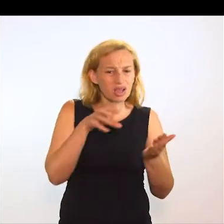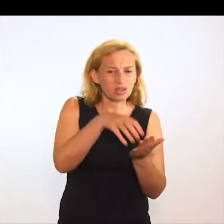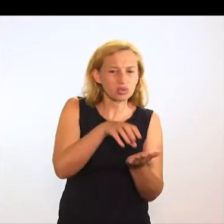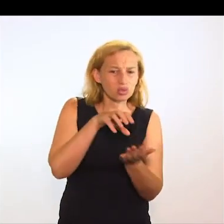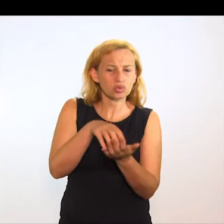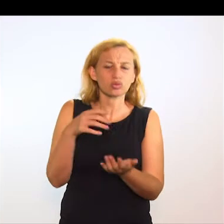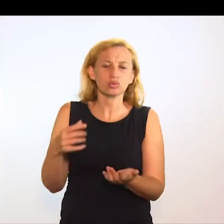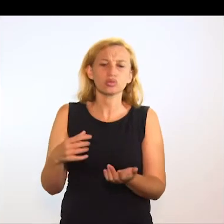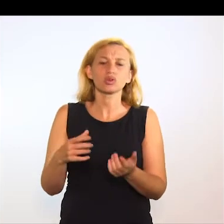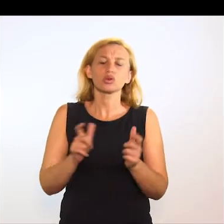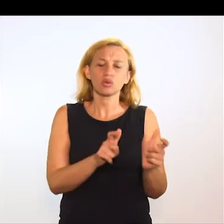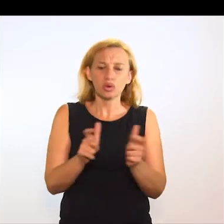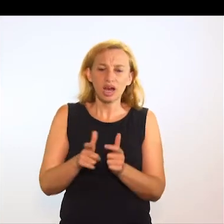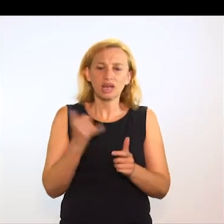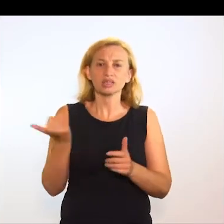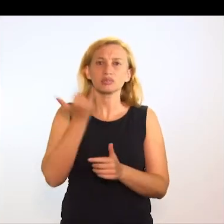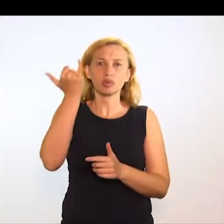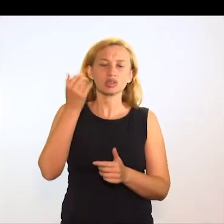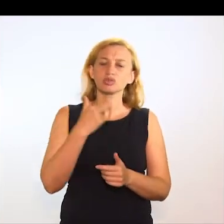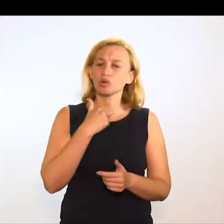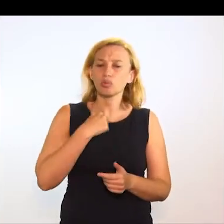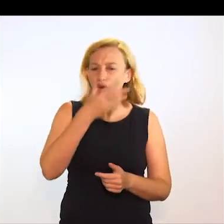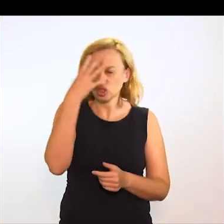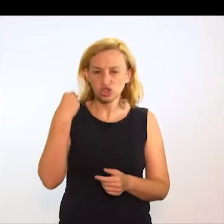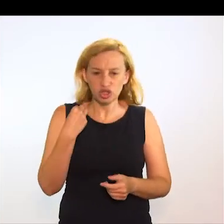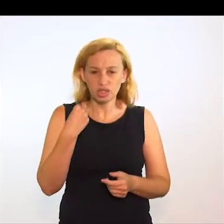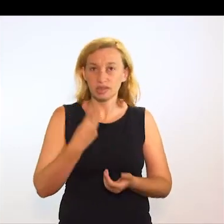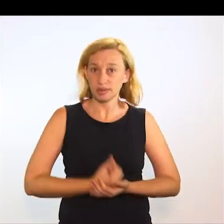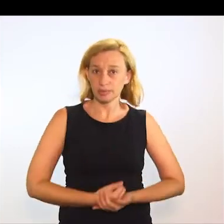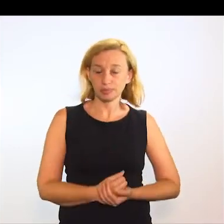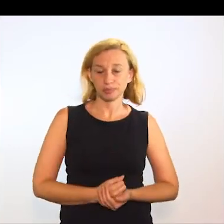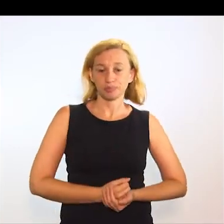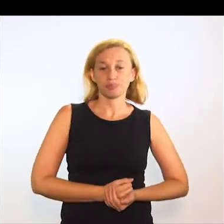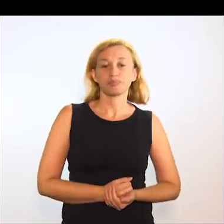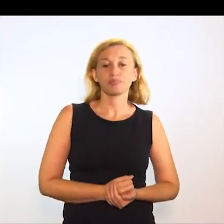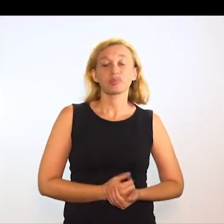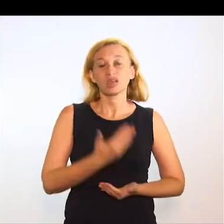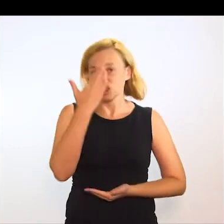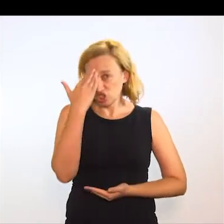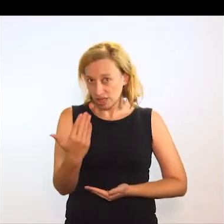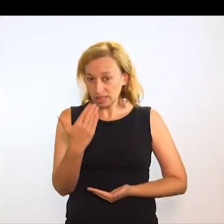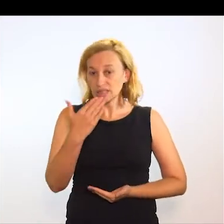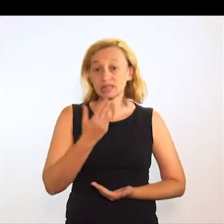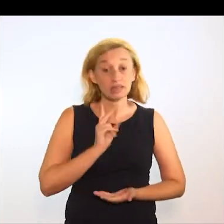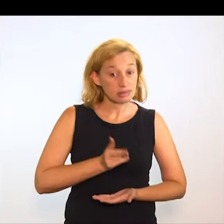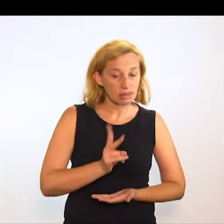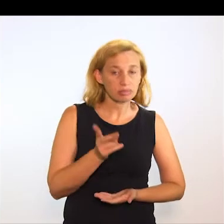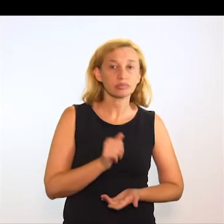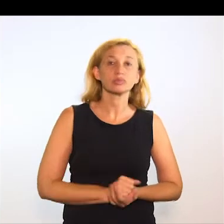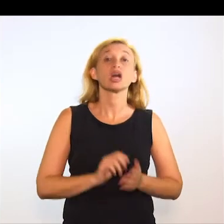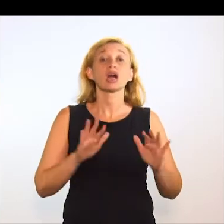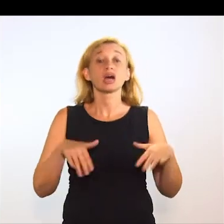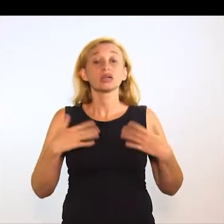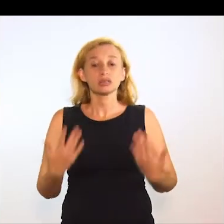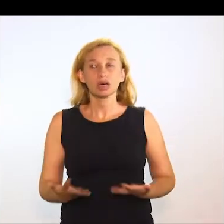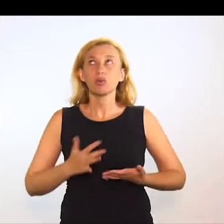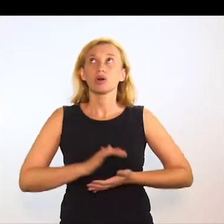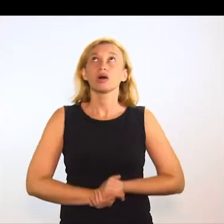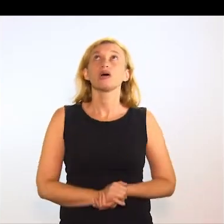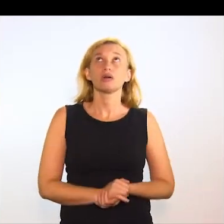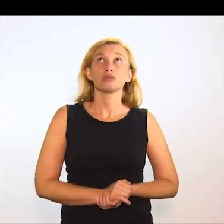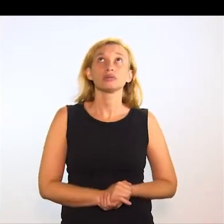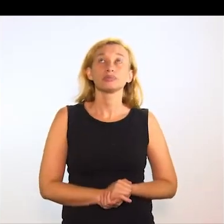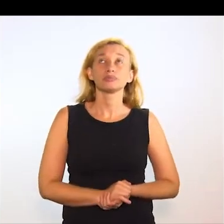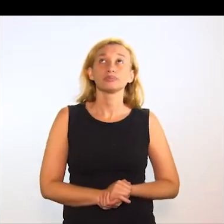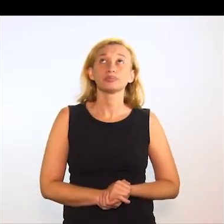redes potentes, muito importantes, que a gente não pode deixar jamais de agradecer, né?